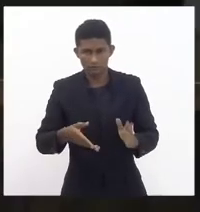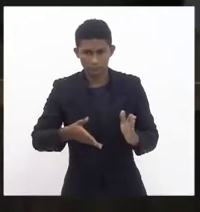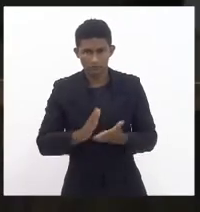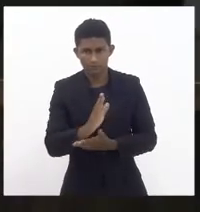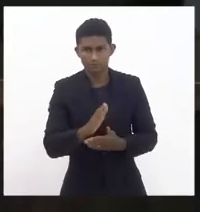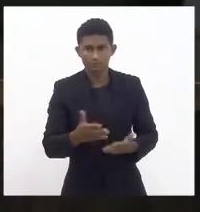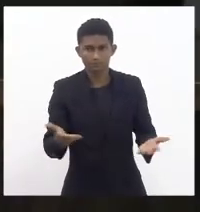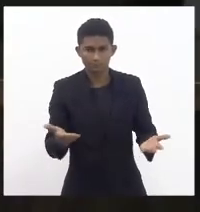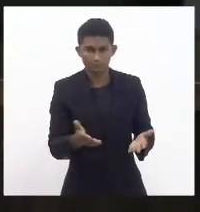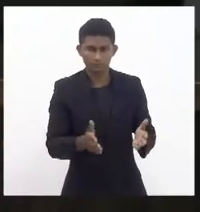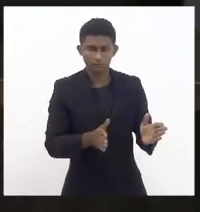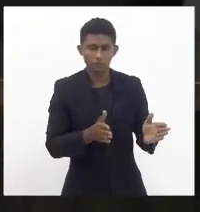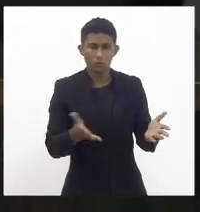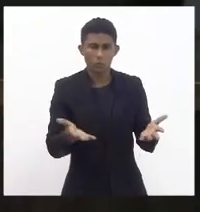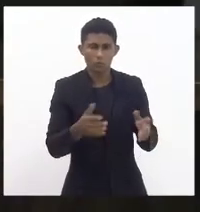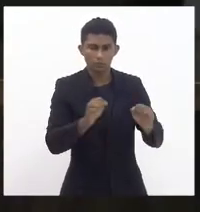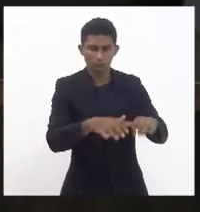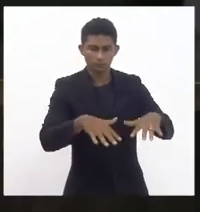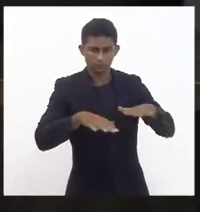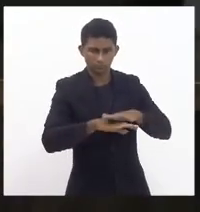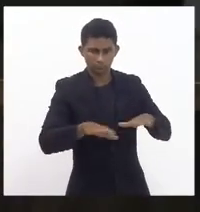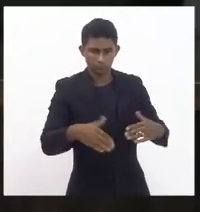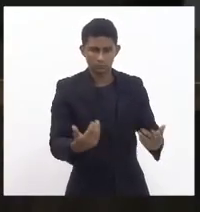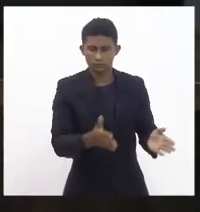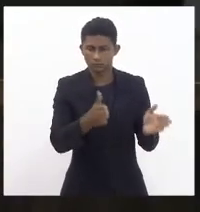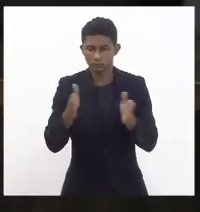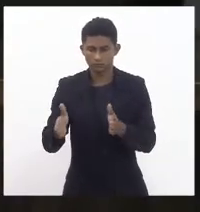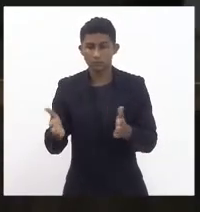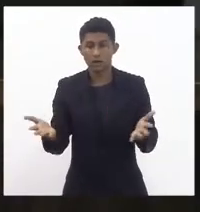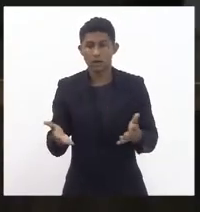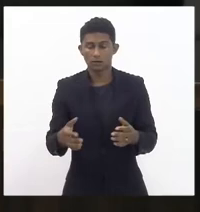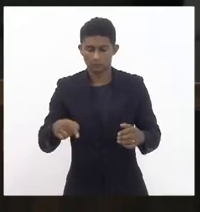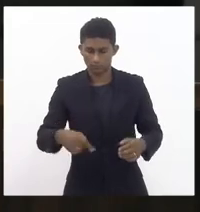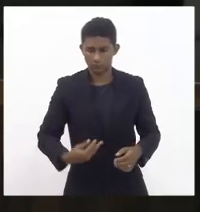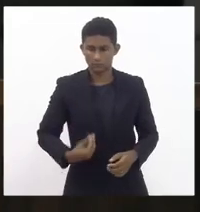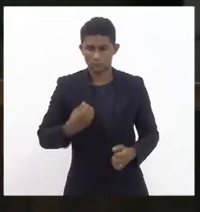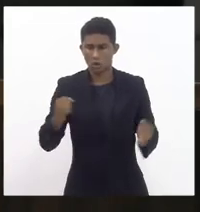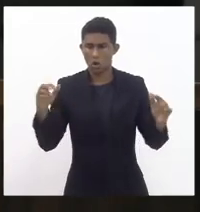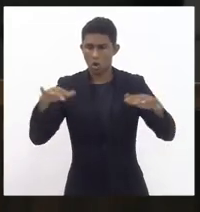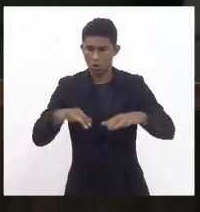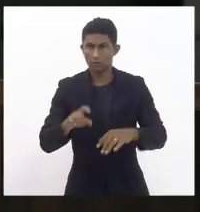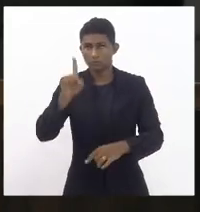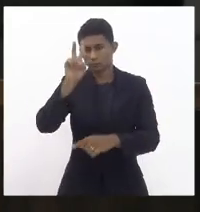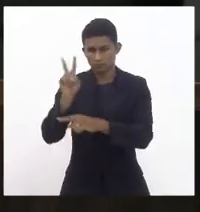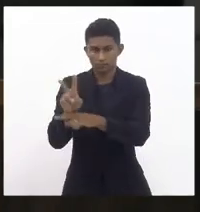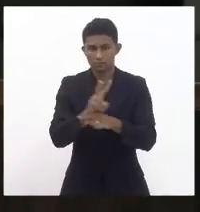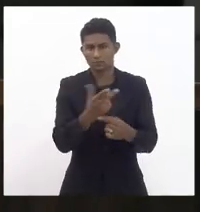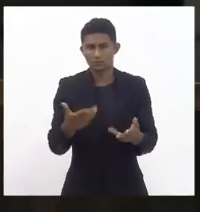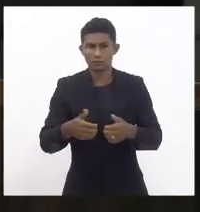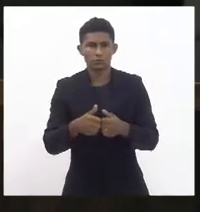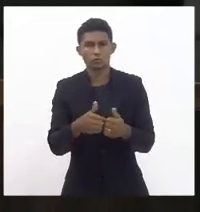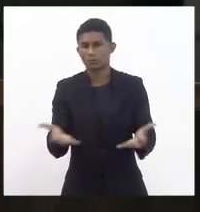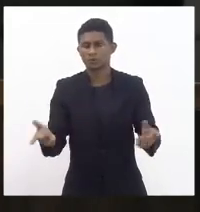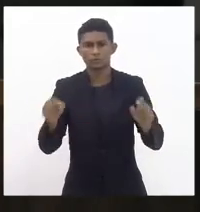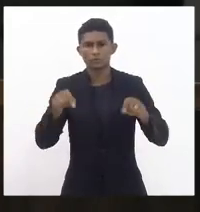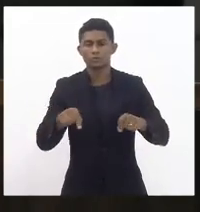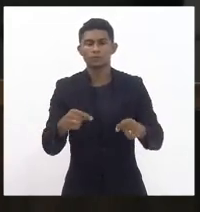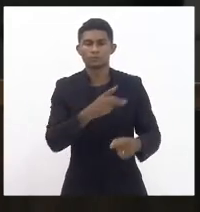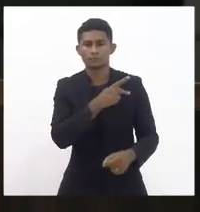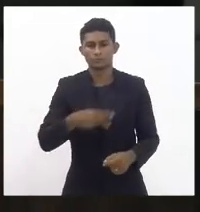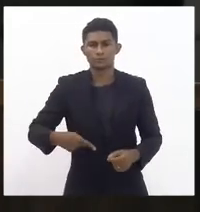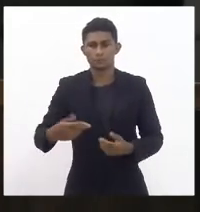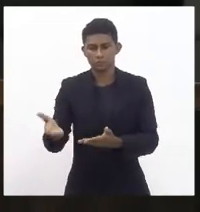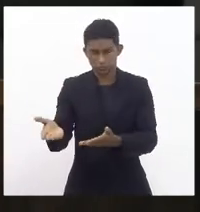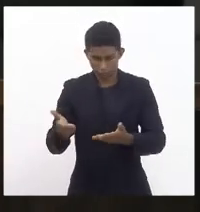provados está encerrada a hora do dia havendo número legal sobre a posição de Deus iniciamos os nossos trabalhos está aberto a sessão a presidência